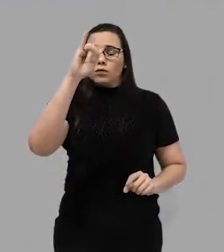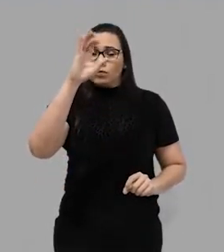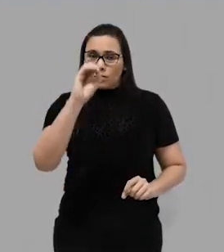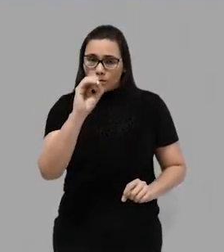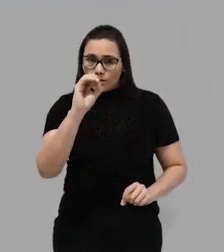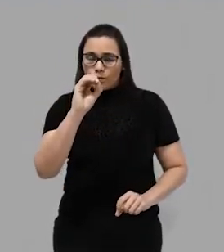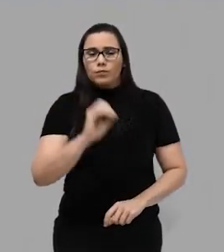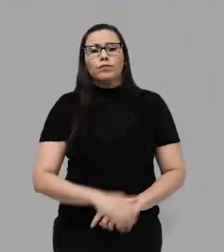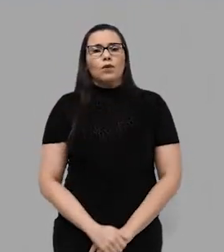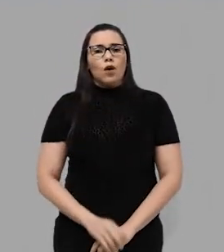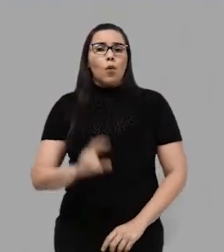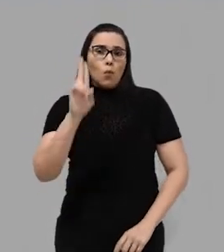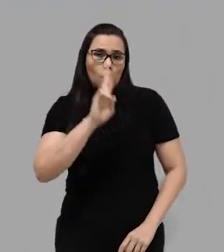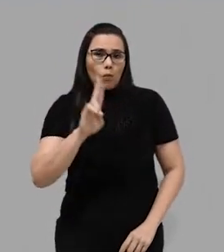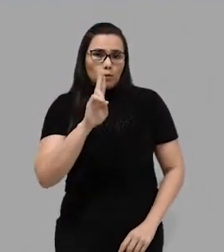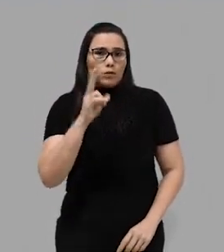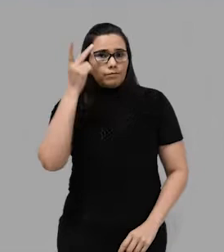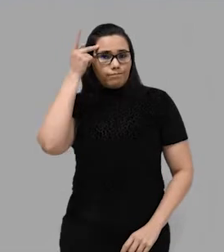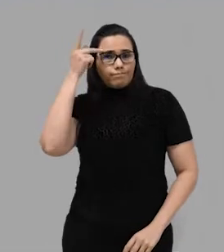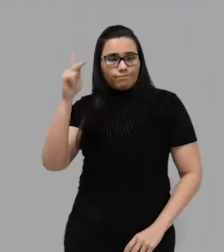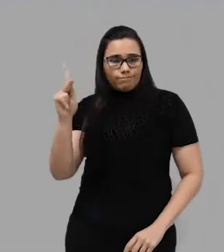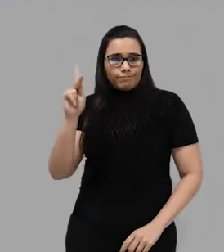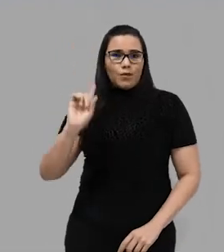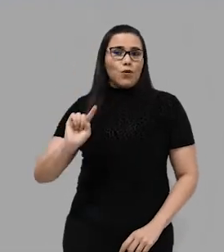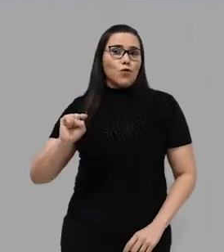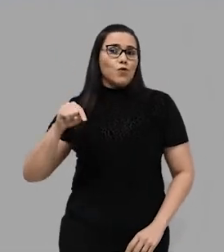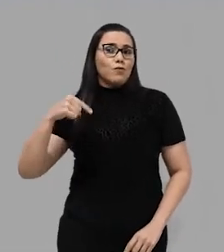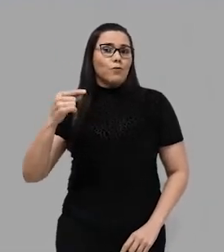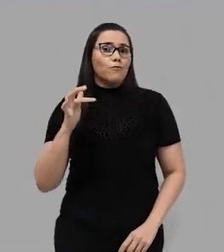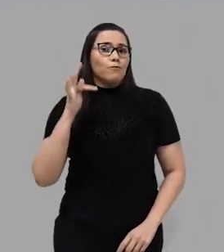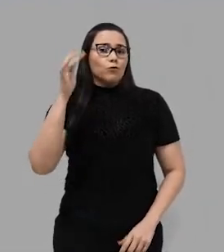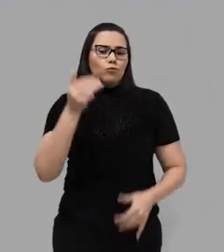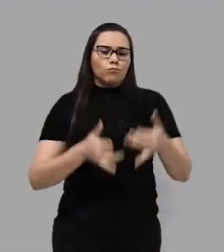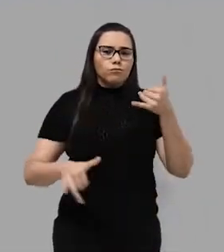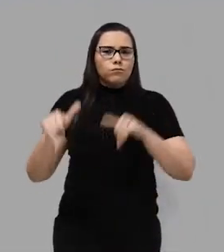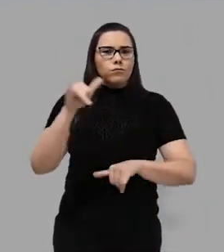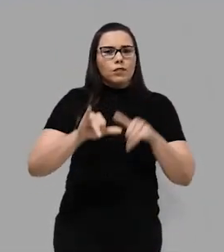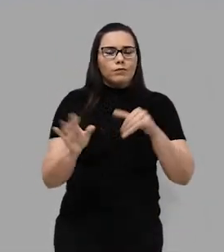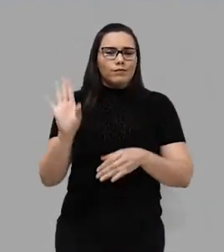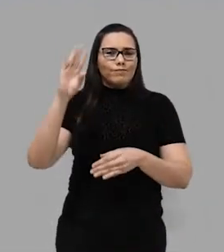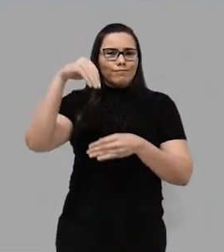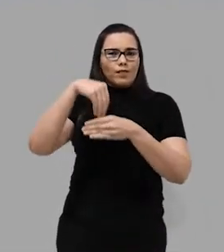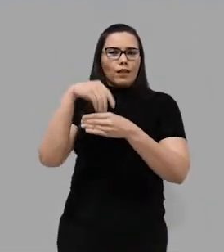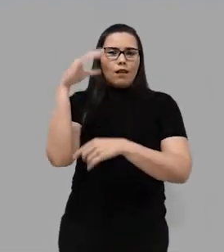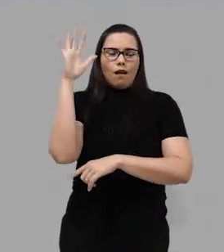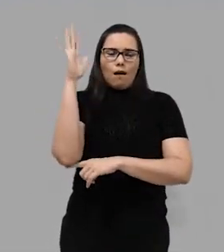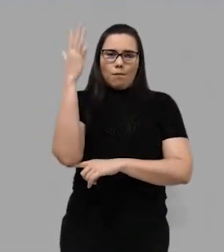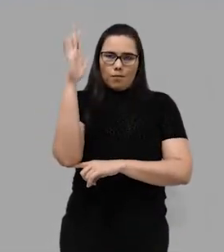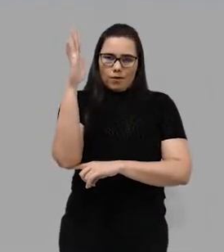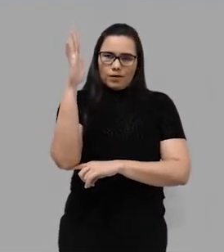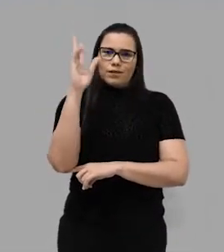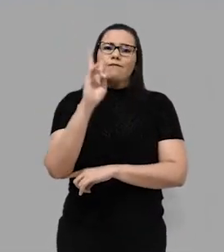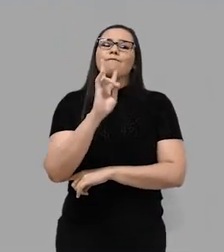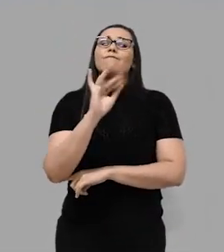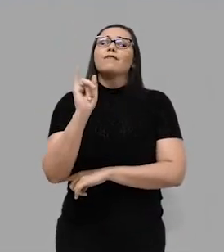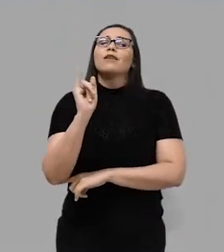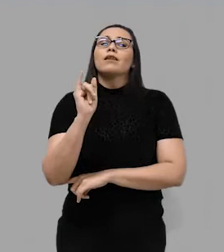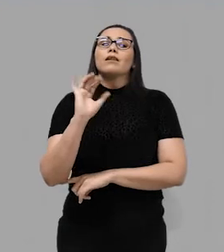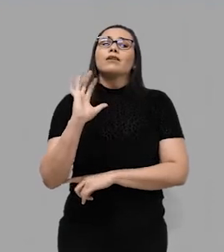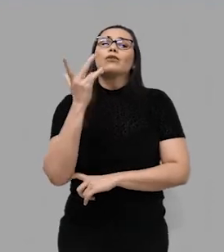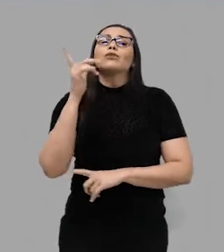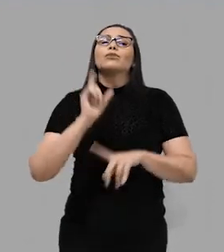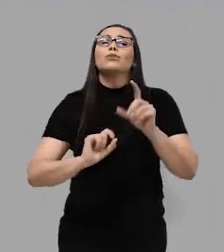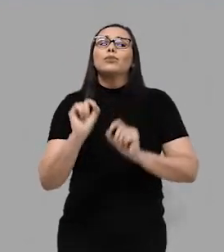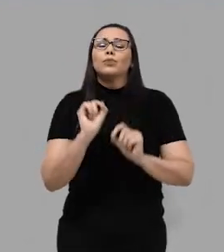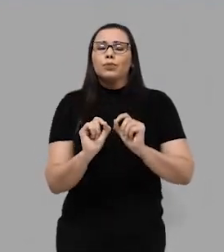para quê? Para que ela promova as suas reações metabólicas e também para que ela produza substâncias que